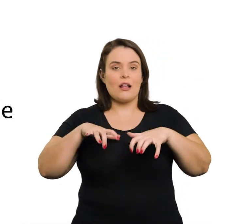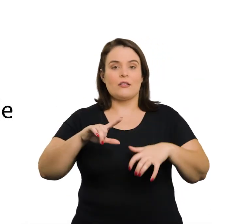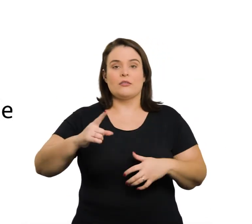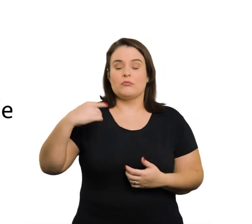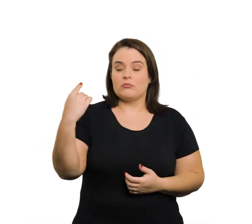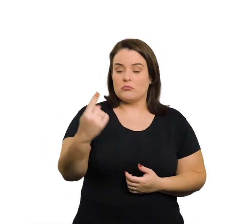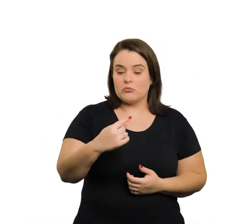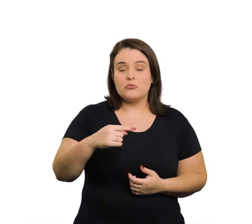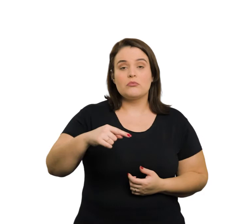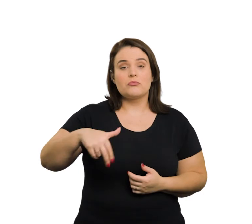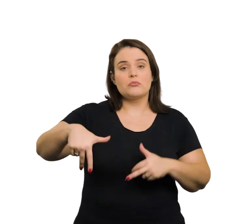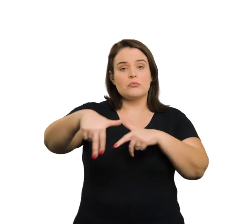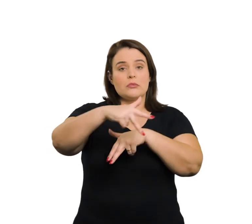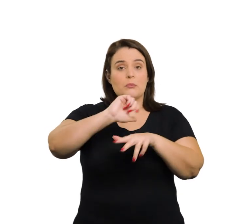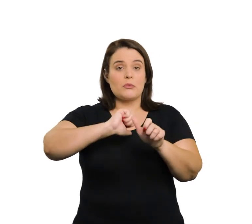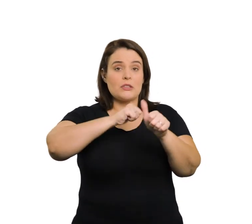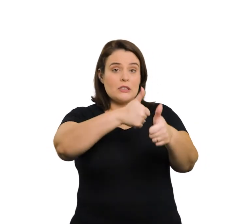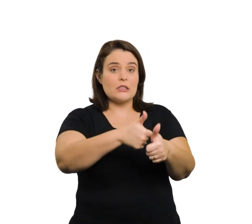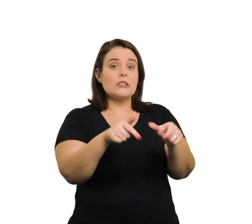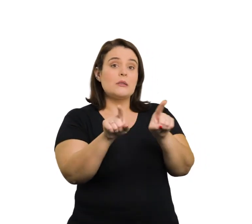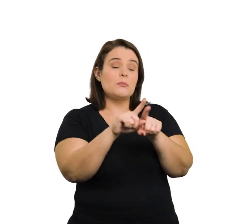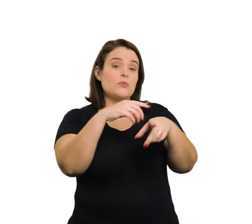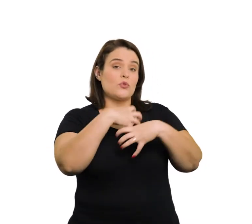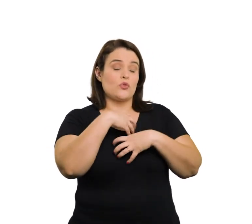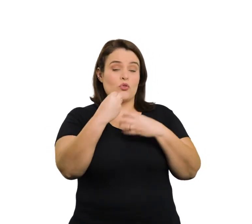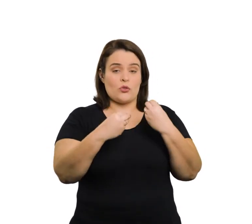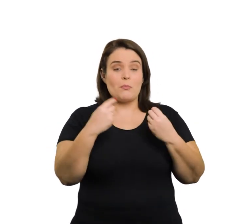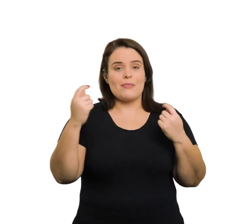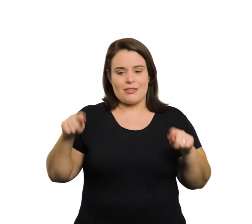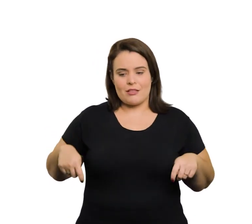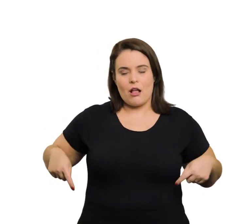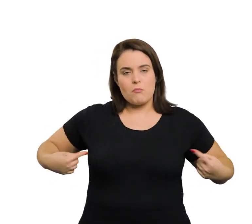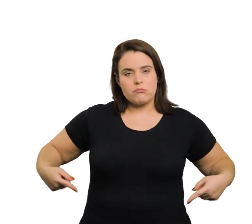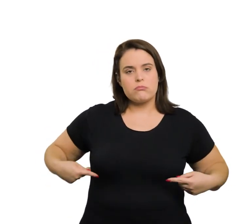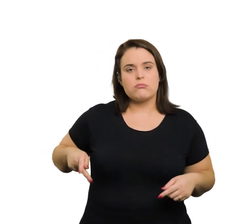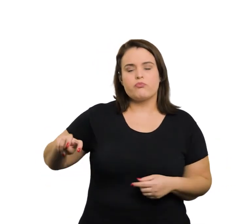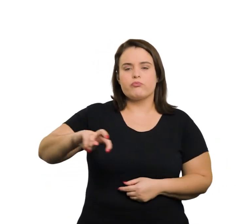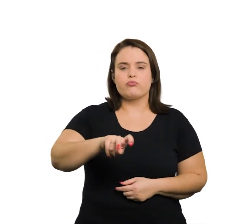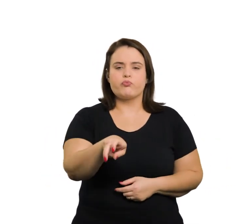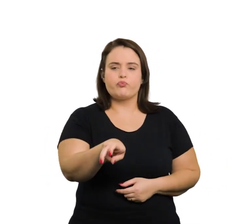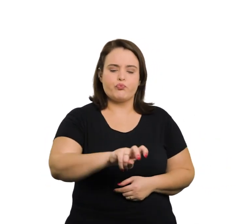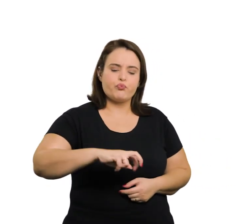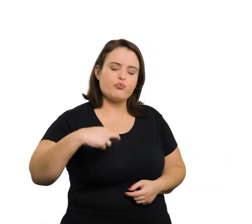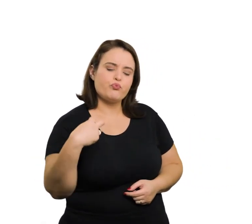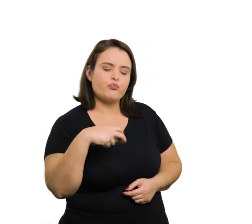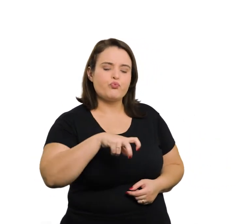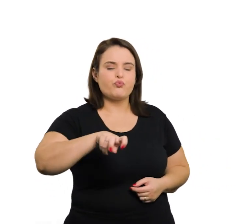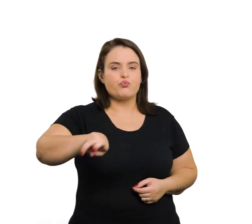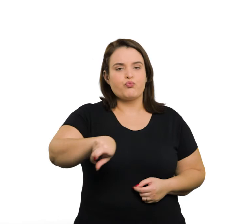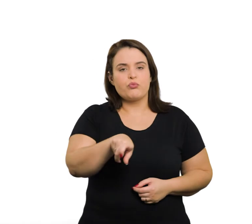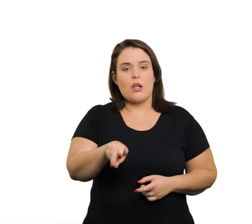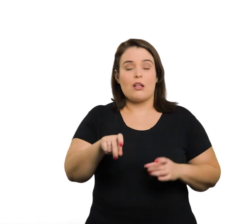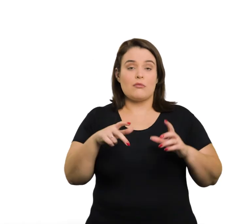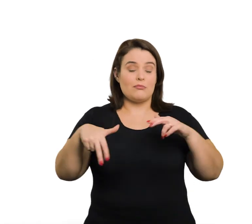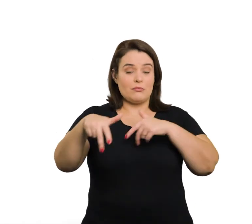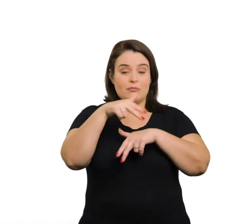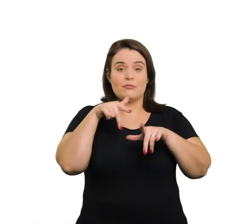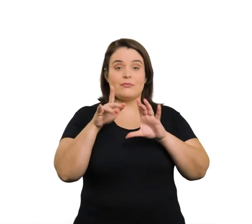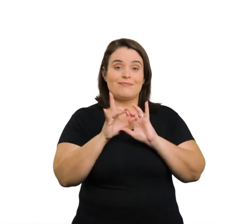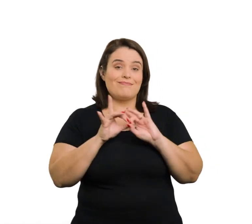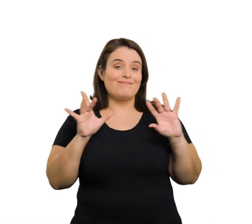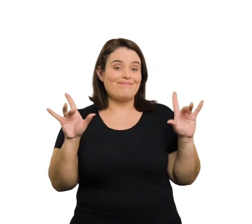prever áreas de rotação, de aproximação e condições para manobra de cadeiras de rodas,